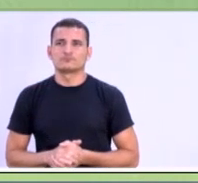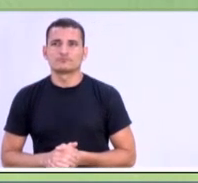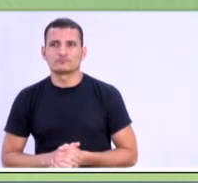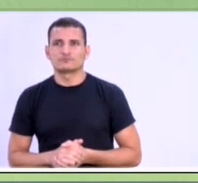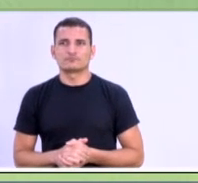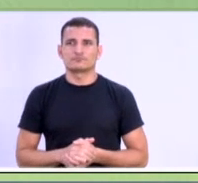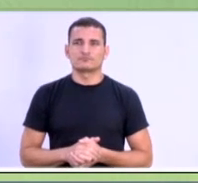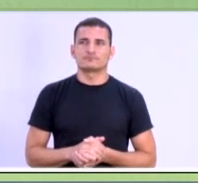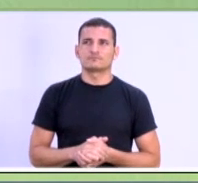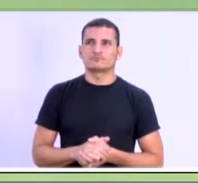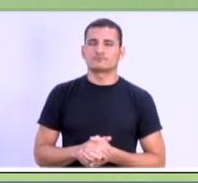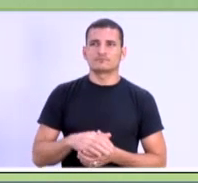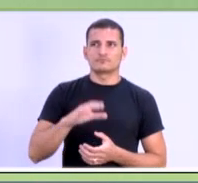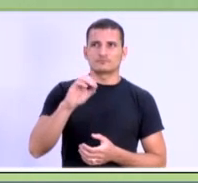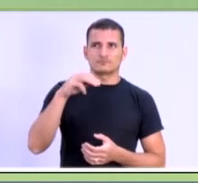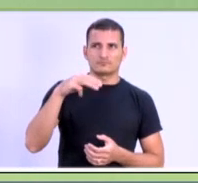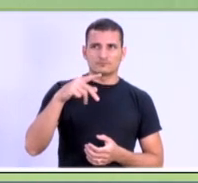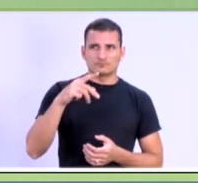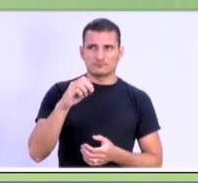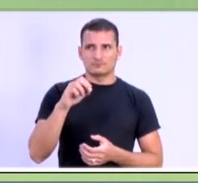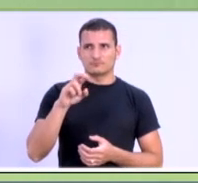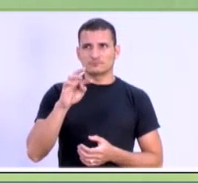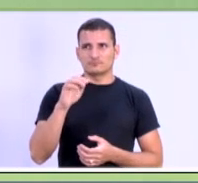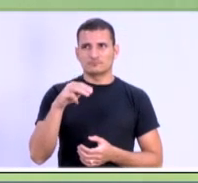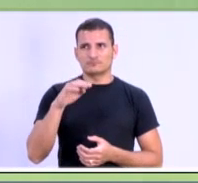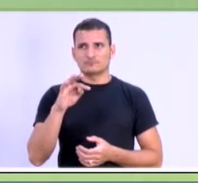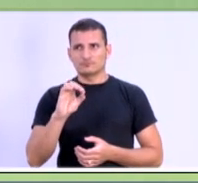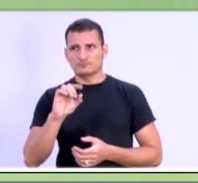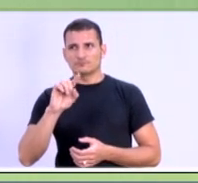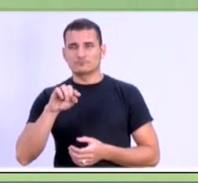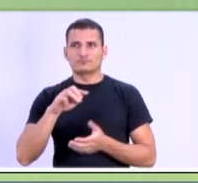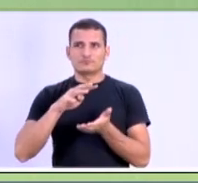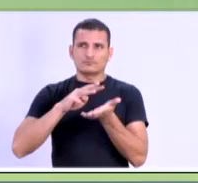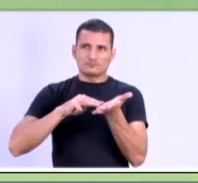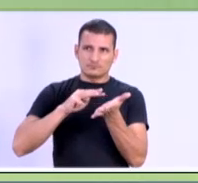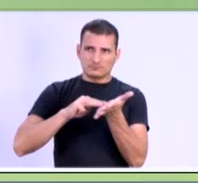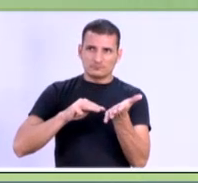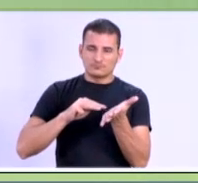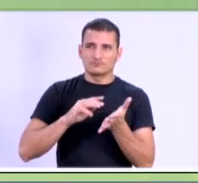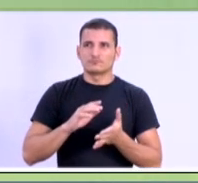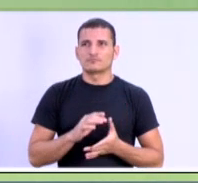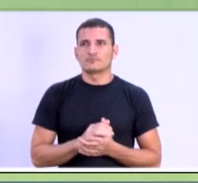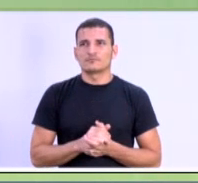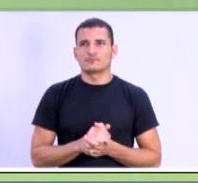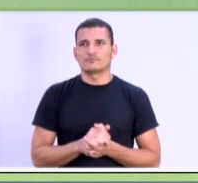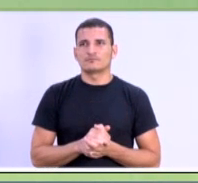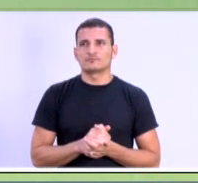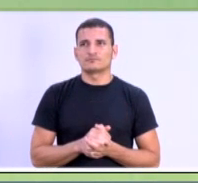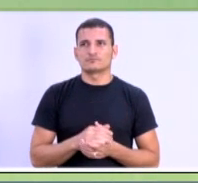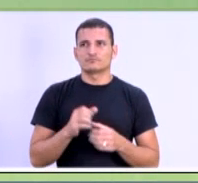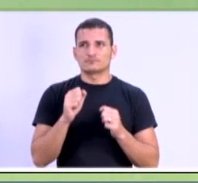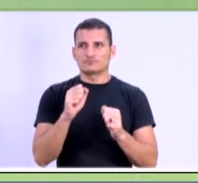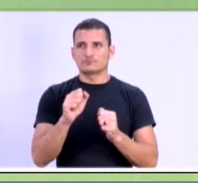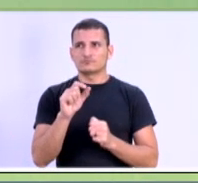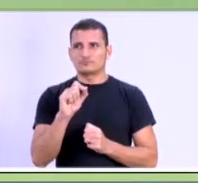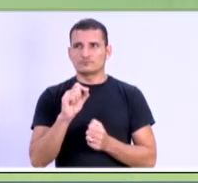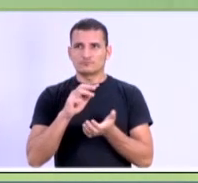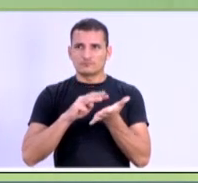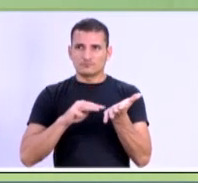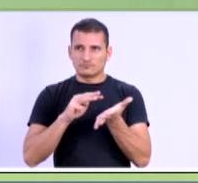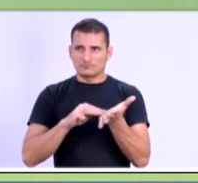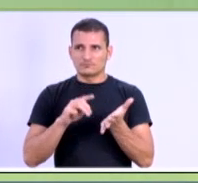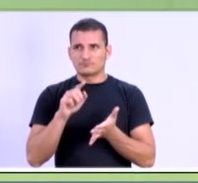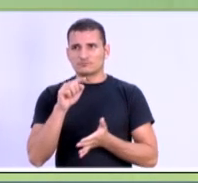Os comportamentos, gente, são definidos pelos métodos, ok? Os métodos definem o comportamento. Podemos considerar método como a definição